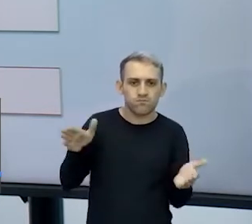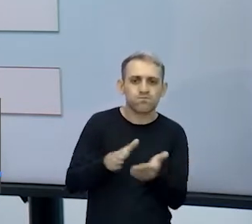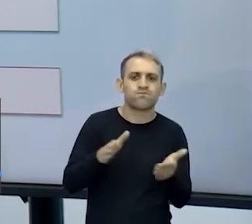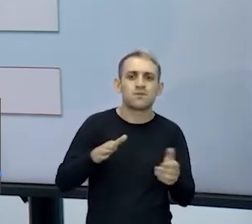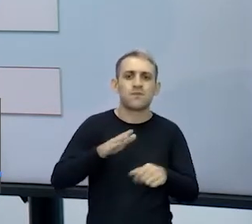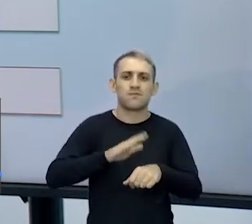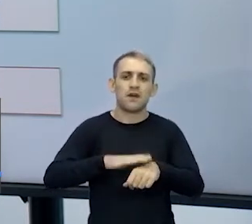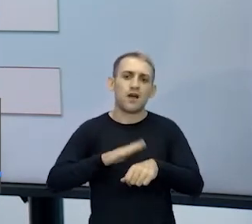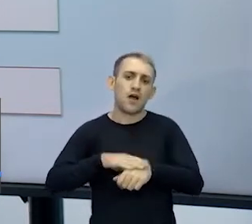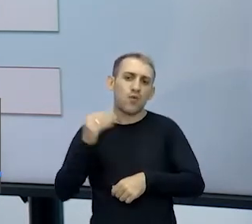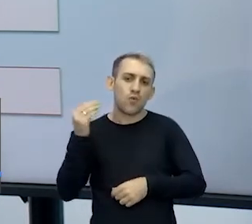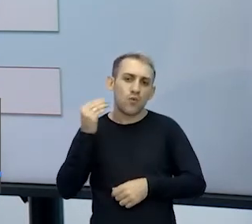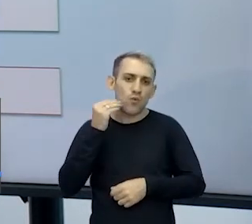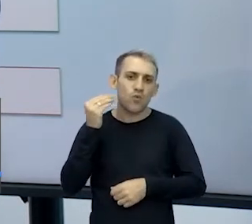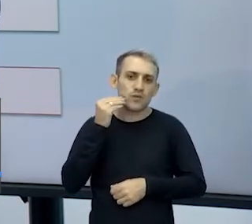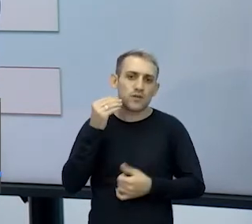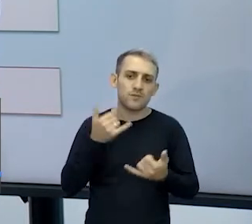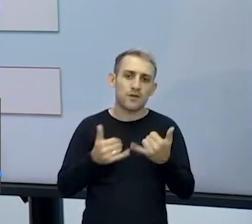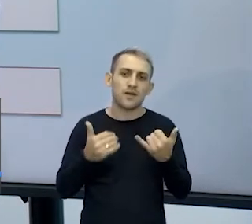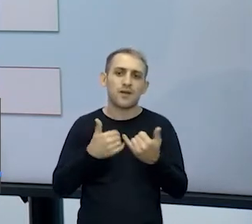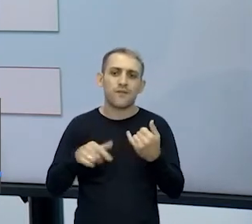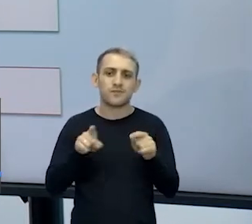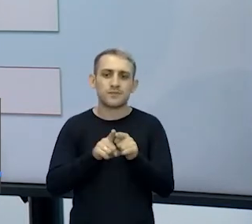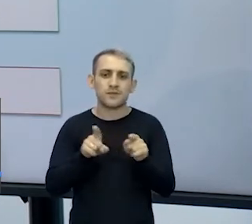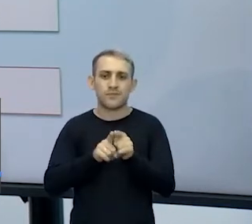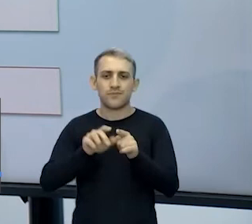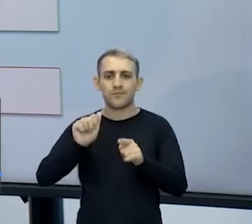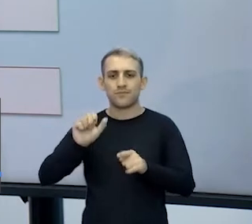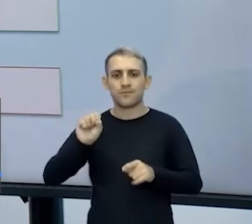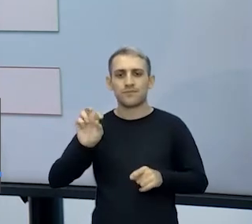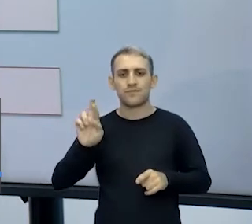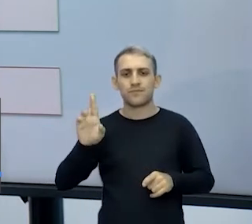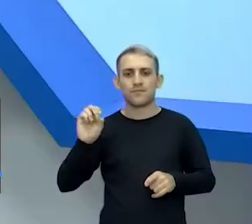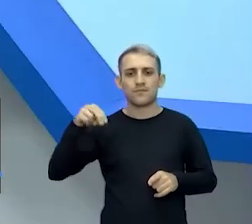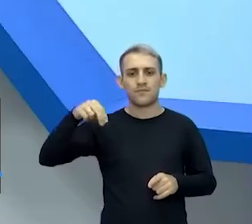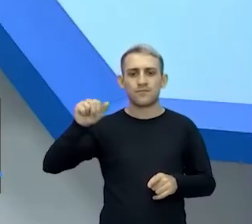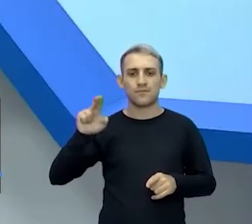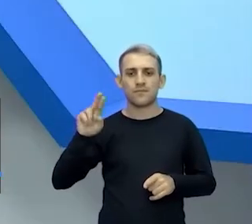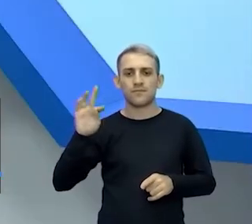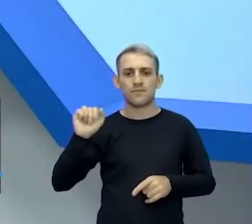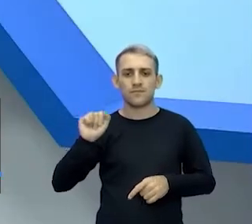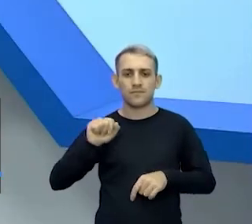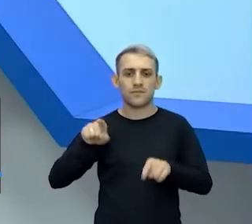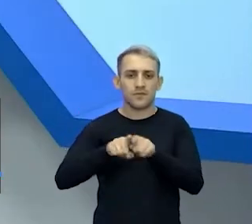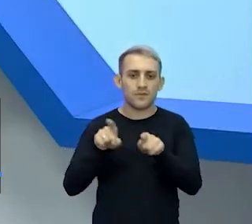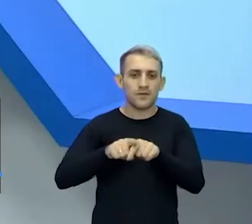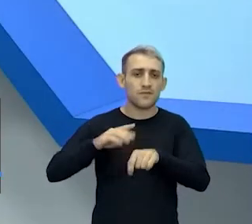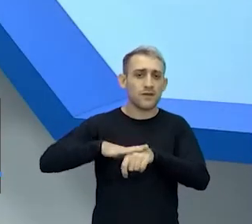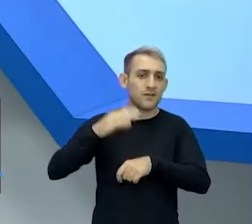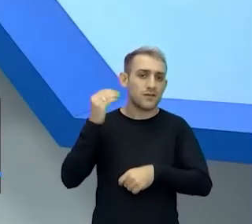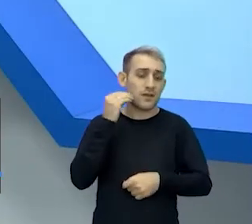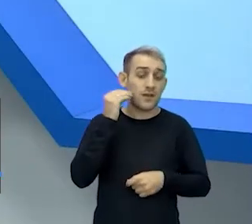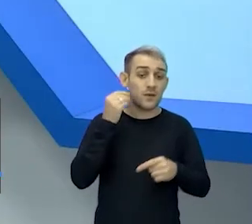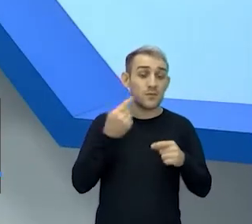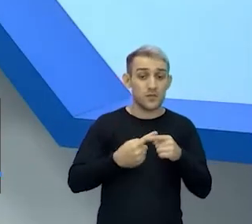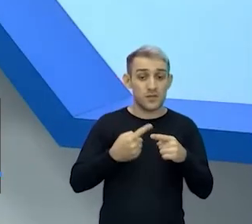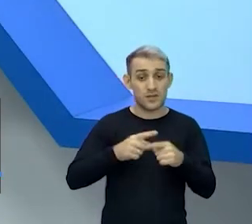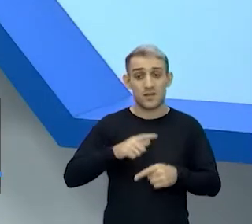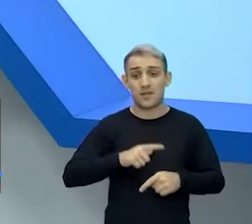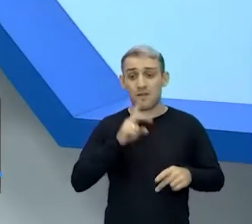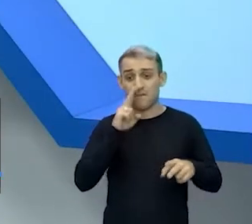também teste. Uau. Os astronautas também fazem teste em profundidade também. Mesmo porque tem tal da força